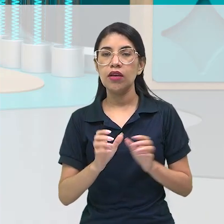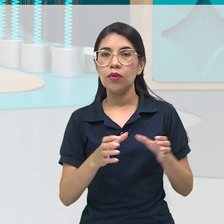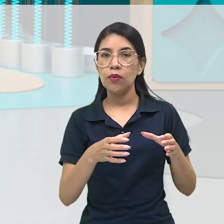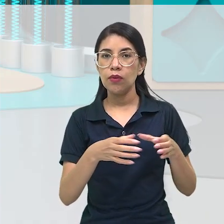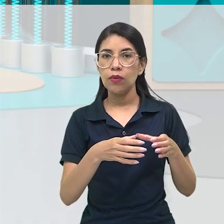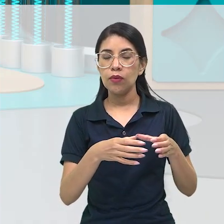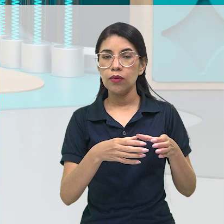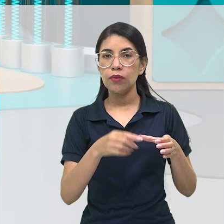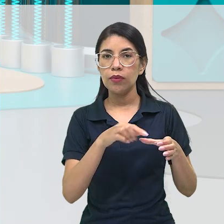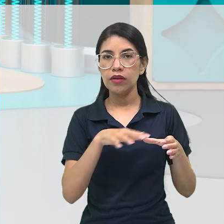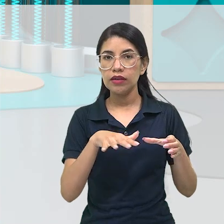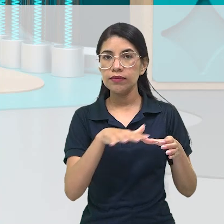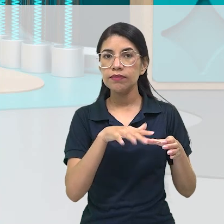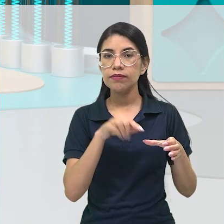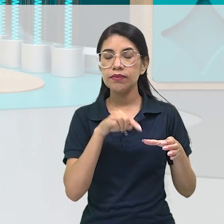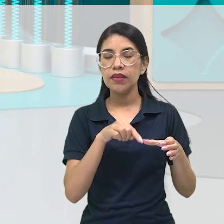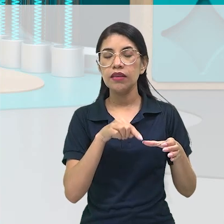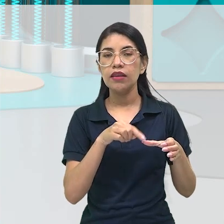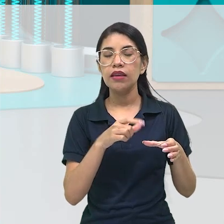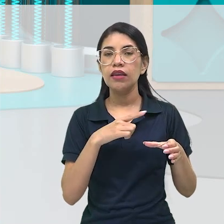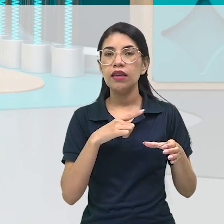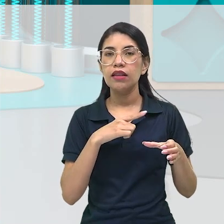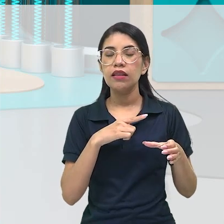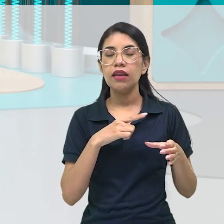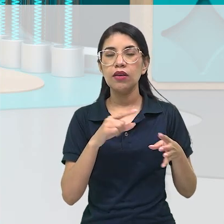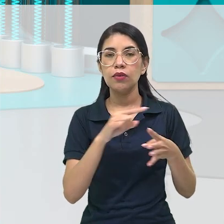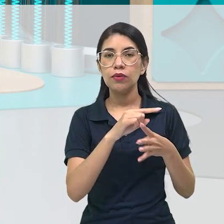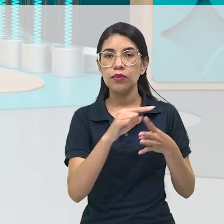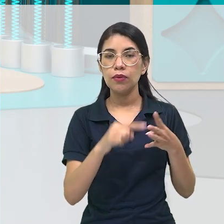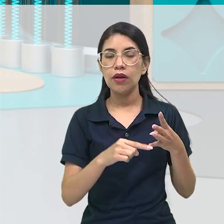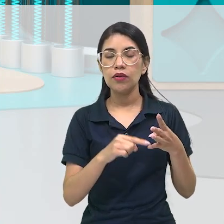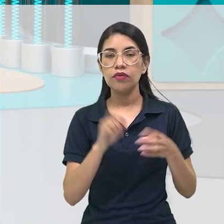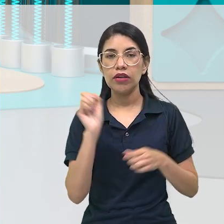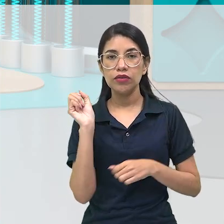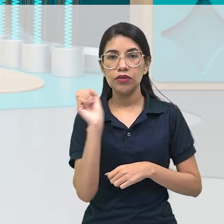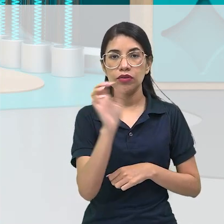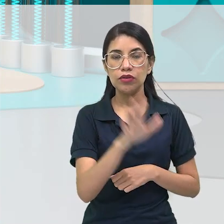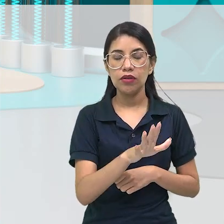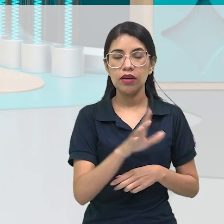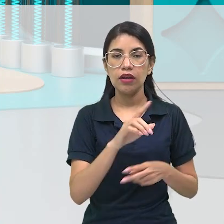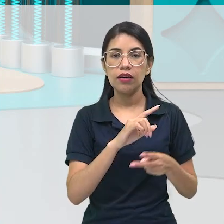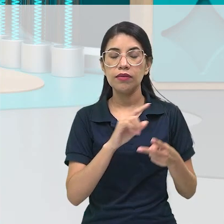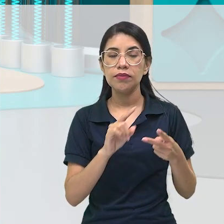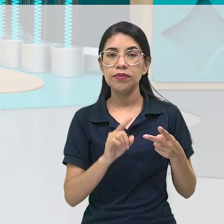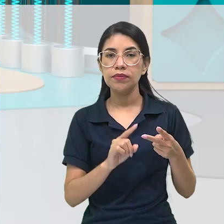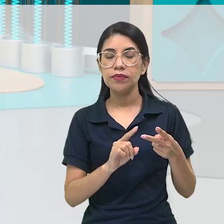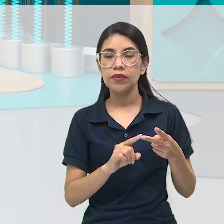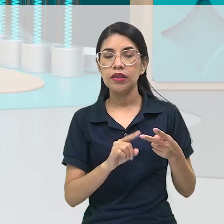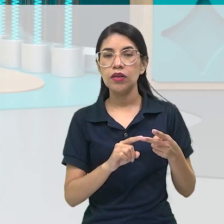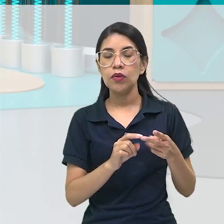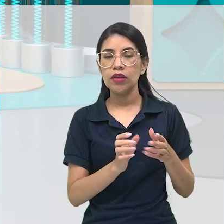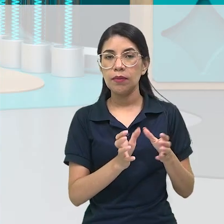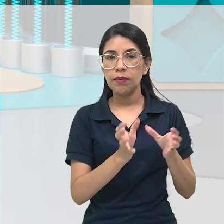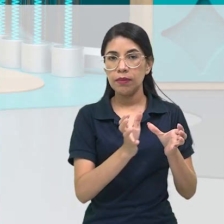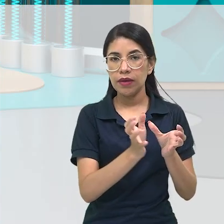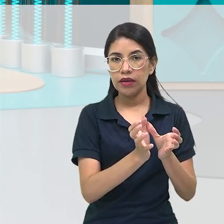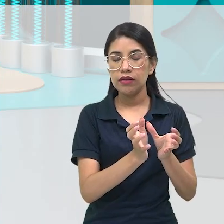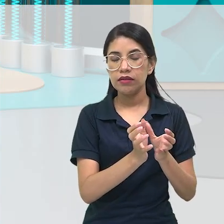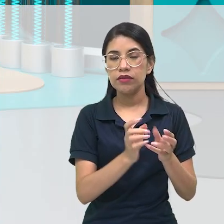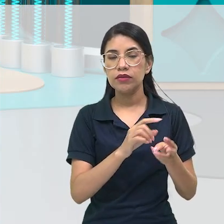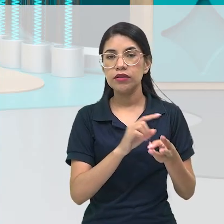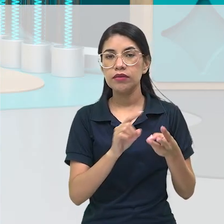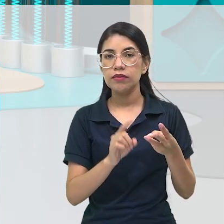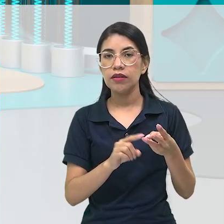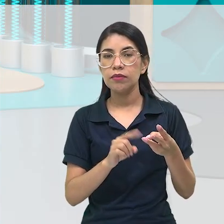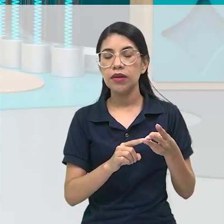que está em maior número, que é composto pelo lançador, o receptor